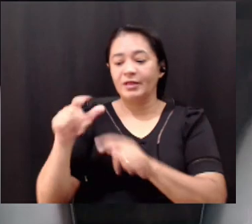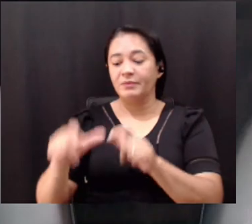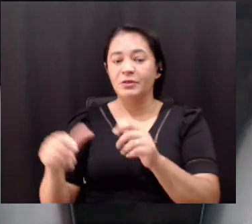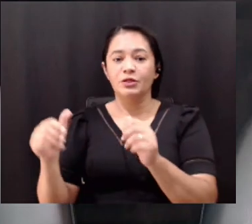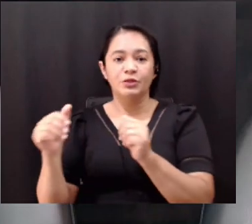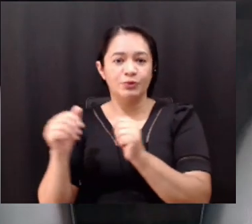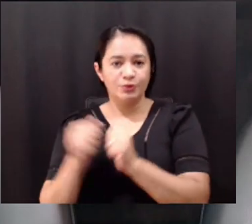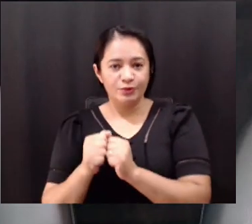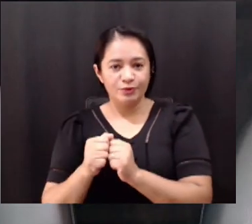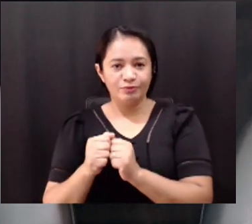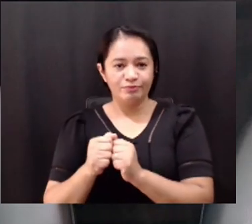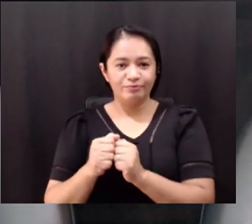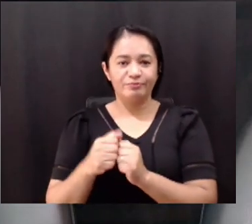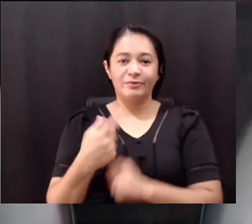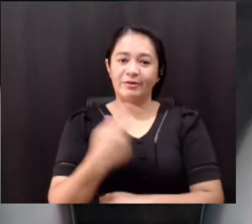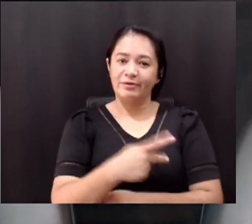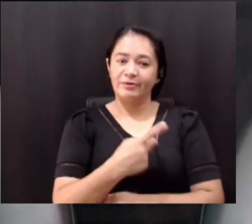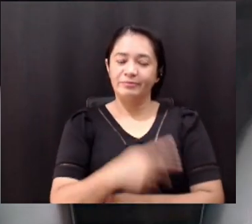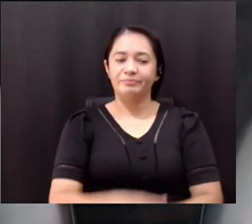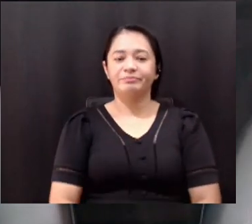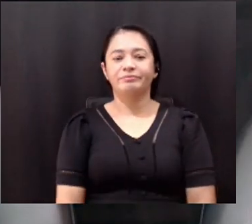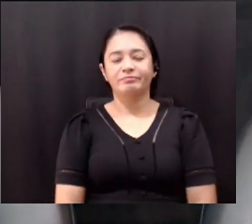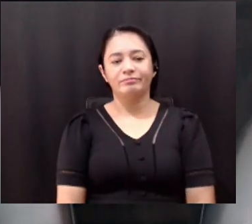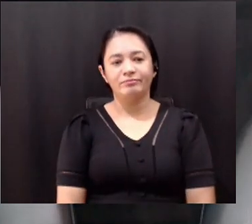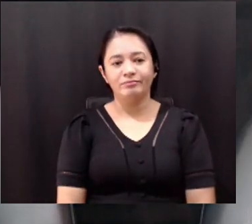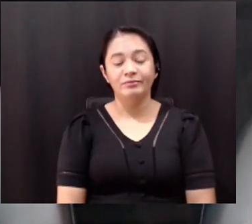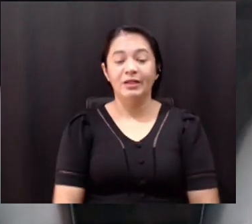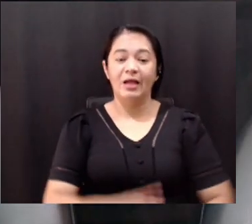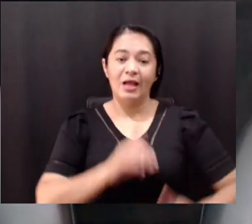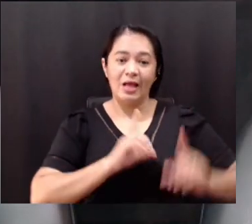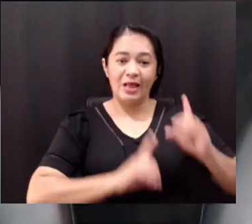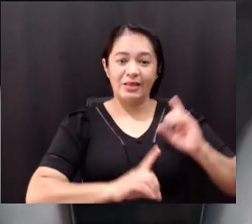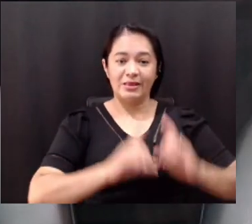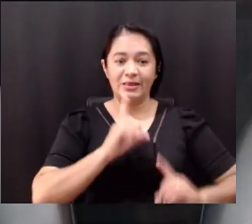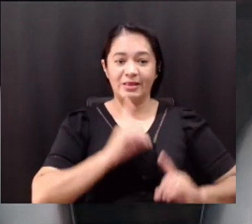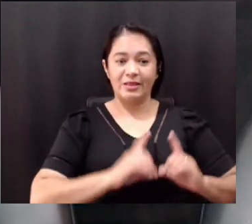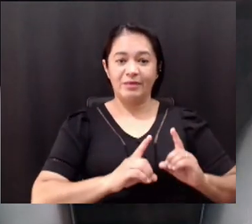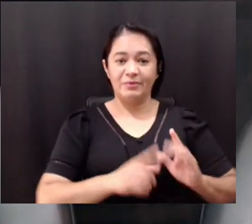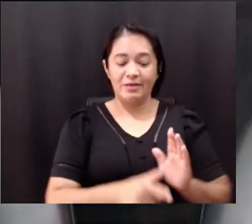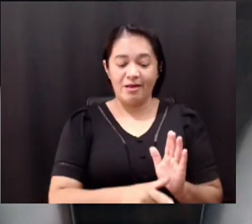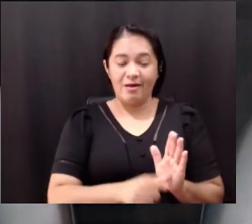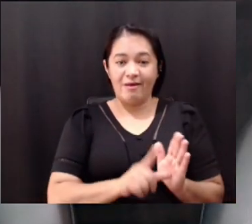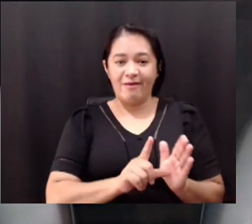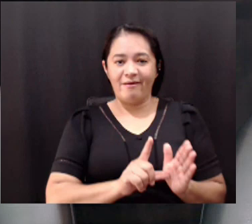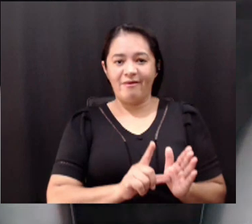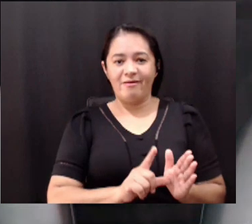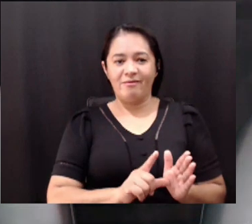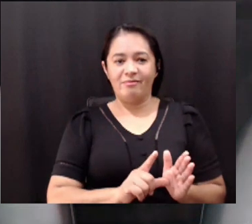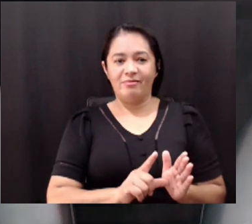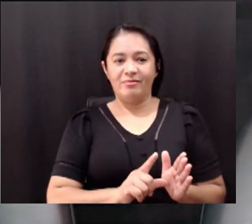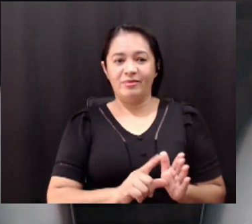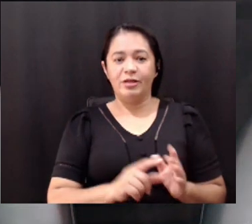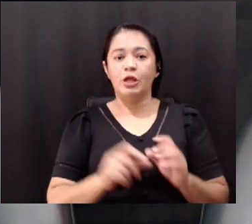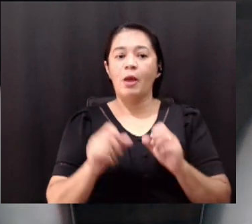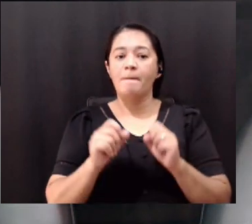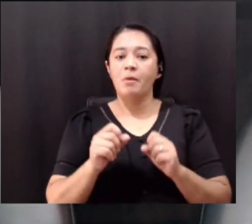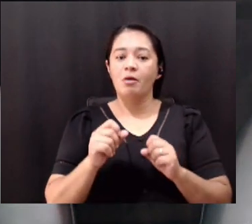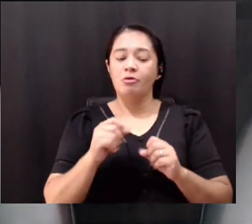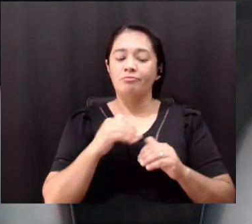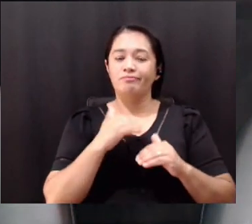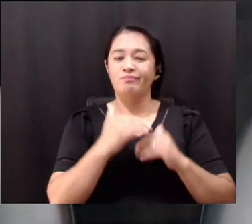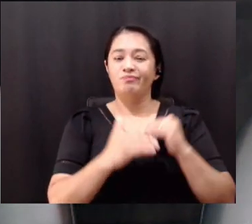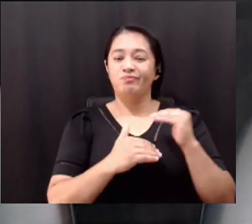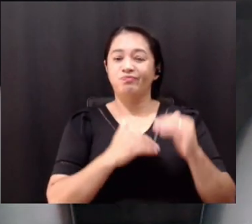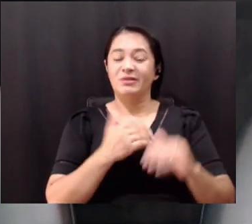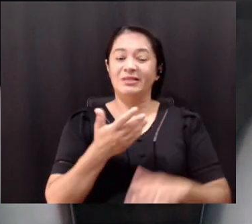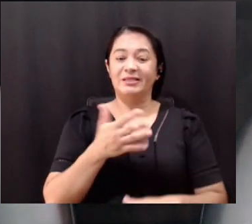redor dela. Então, a depressão é um estado anterior que pode evoluir, dependendo da condição da pessoa, para